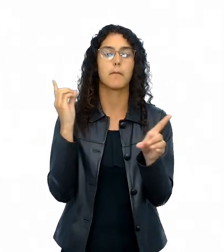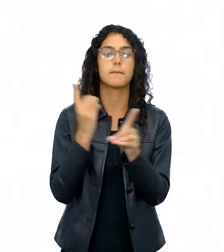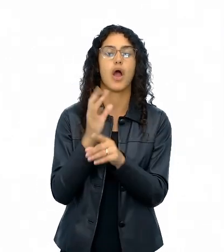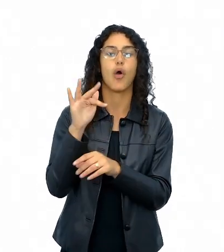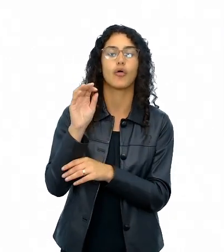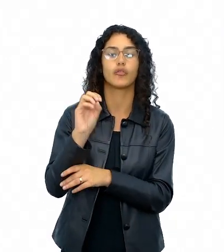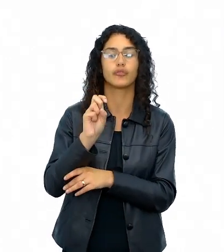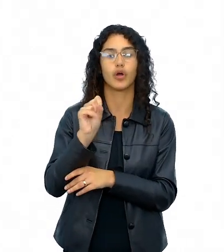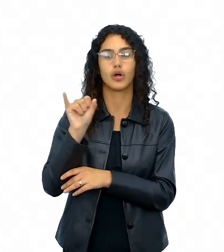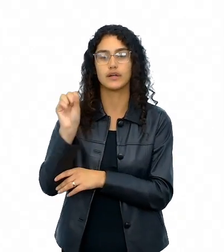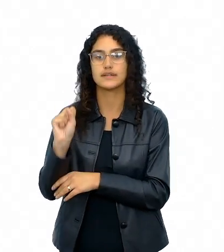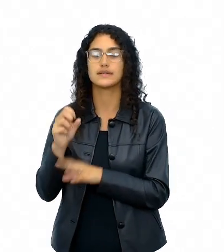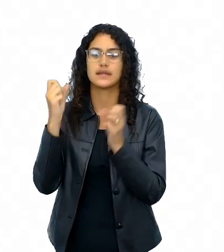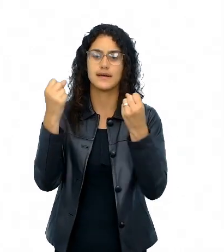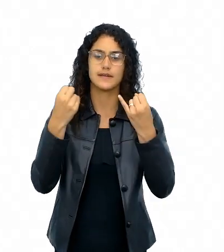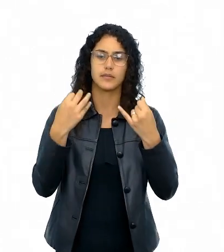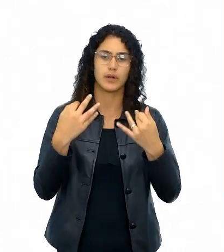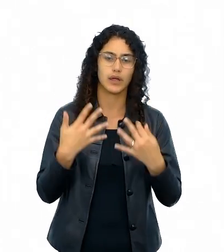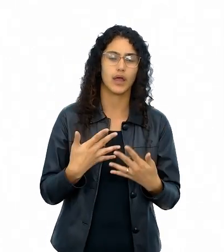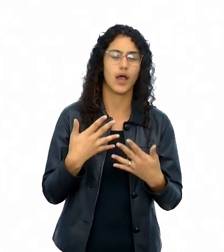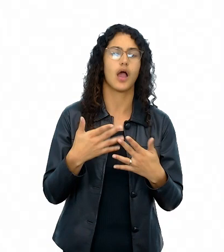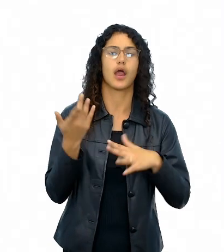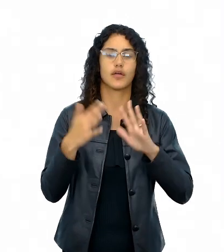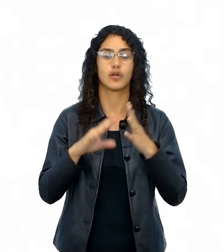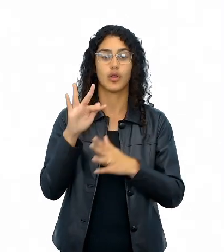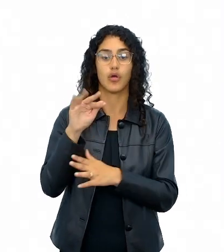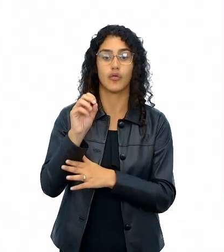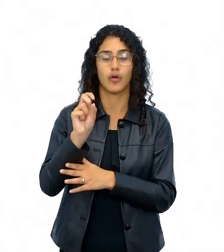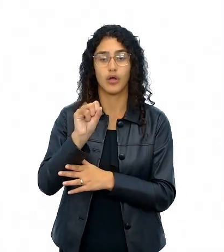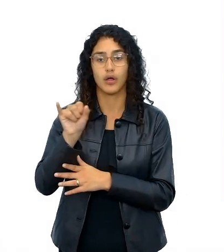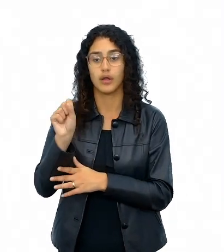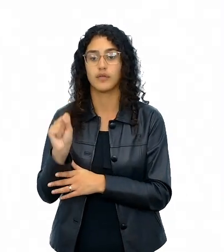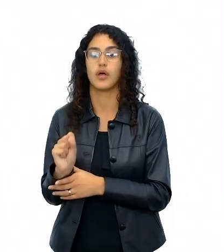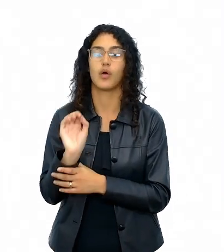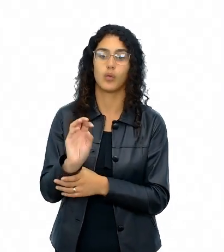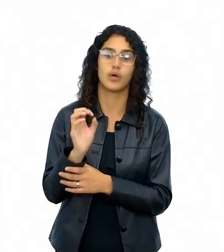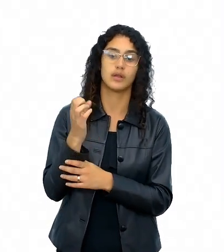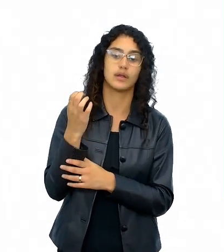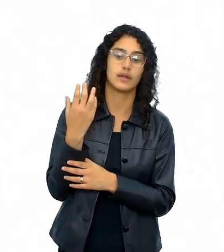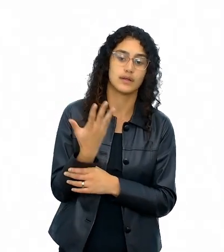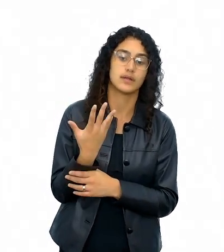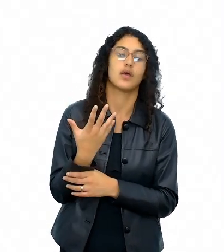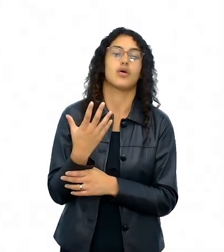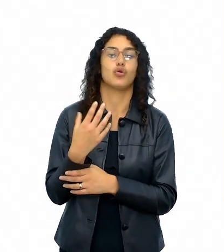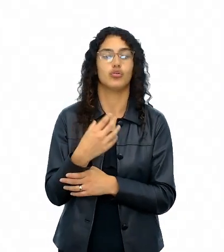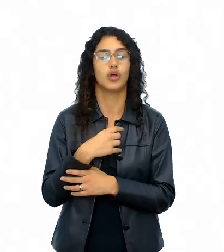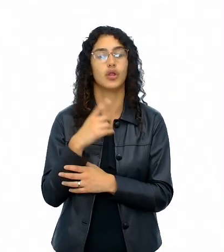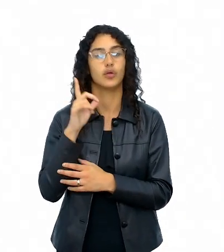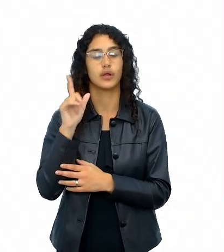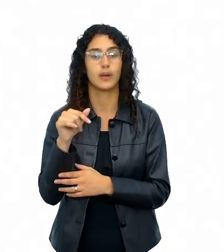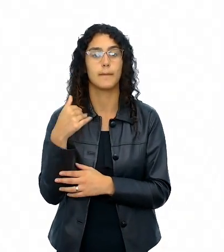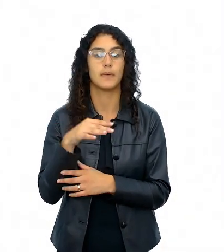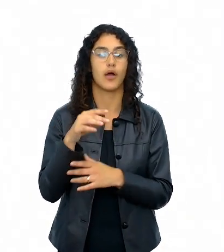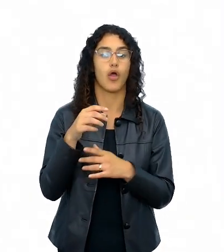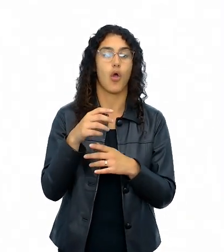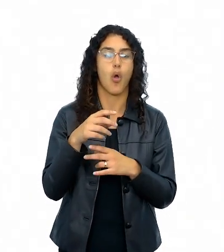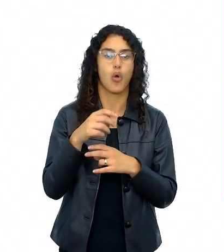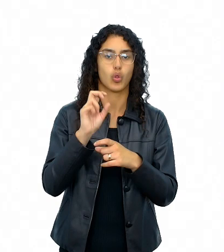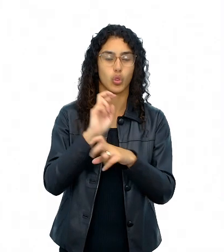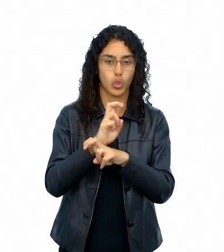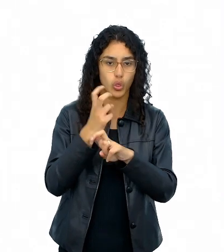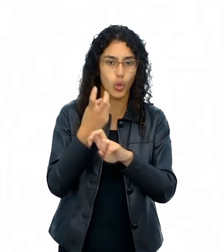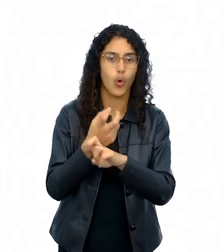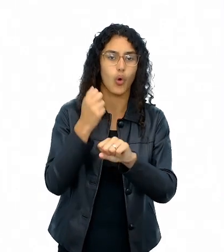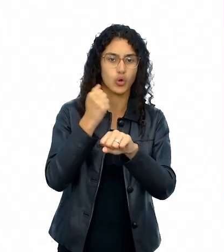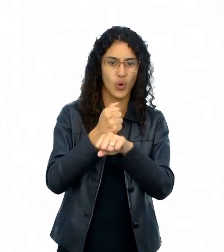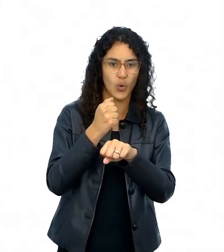fósseis. Então, explicar, né, que geralmente os fósseis vão acontecer com essas substâncias, né, que são mais rígidas do corpo dos animais,